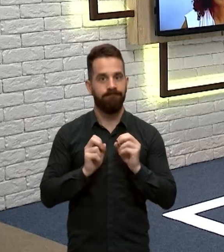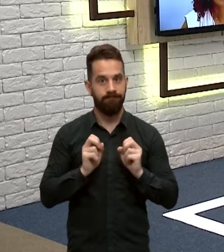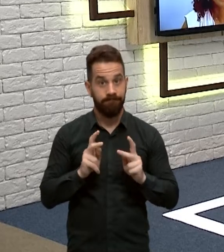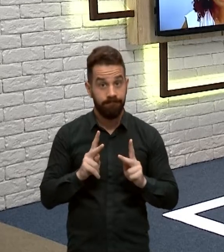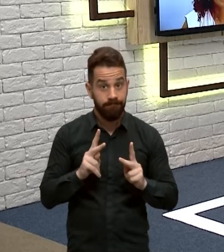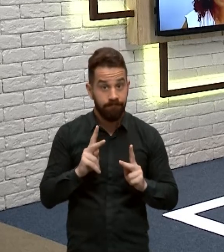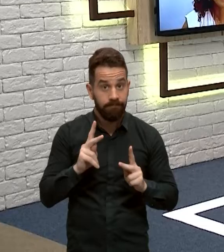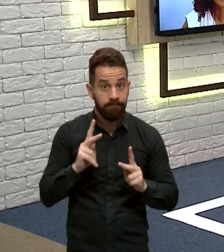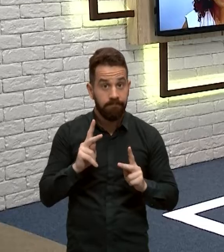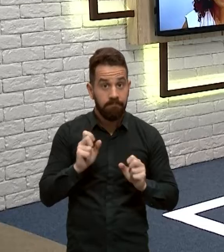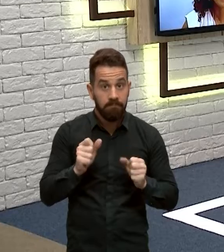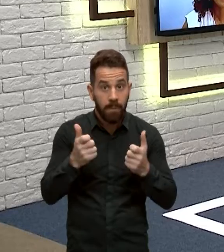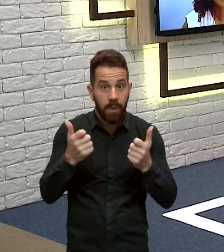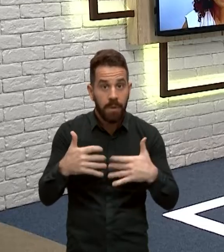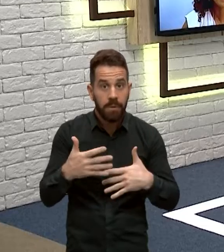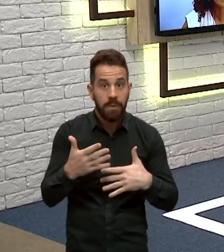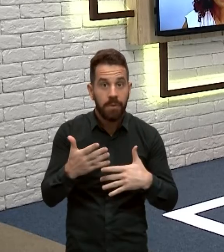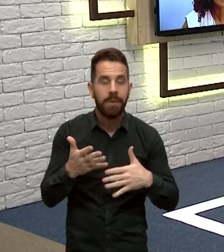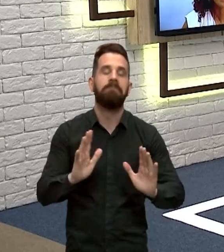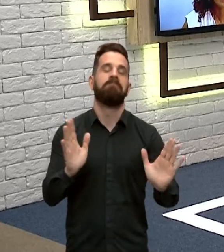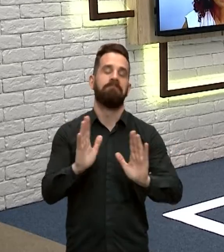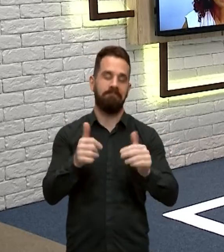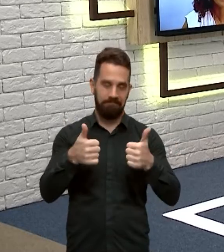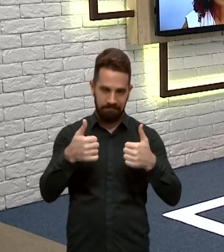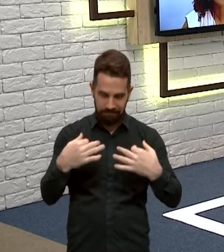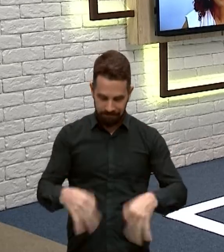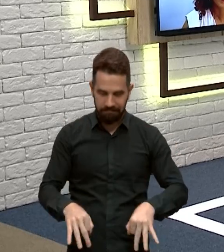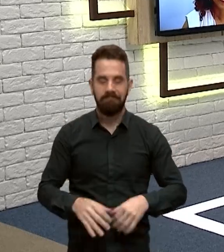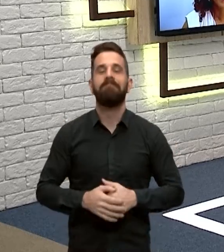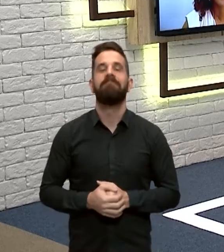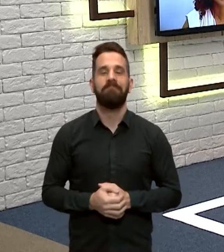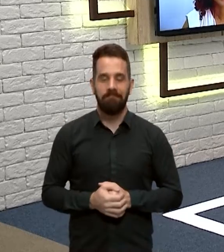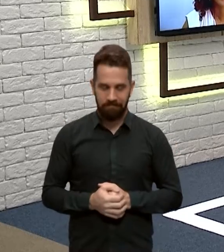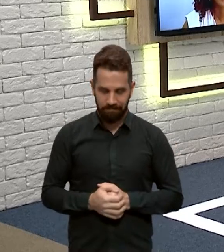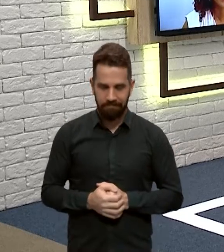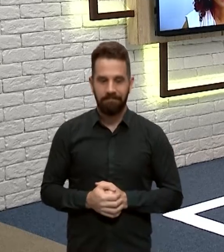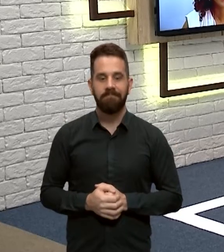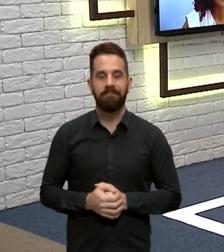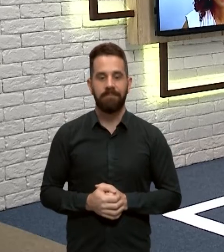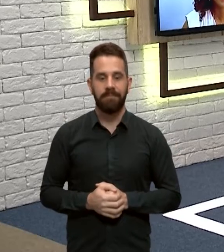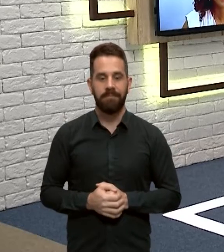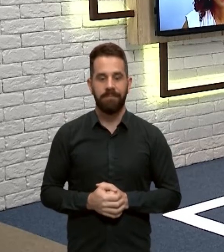Olá, fala com a gente. Oi. Agora ouvimos.